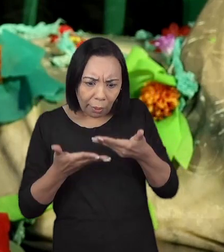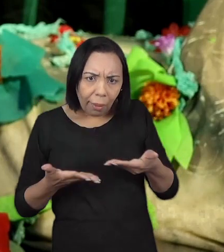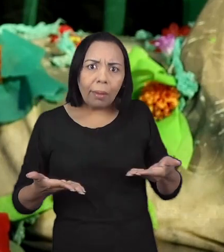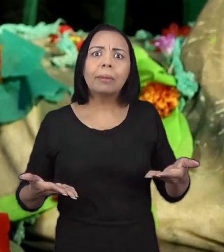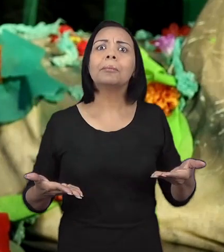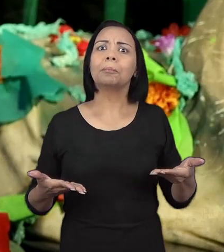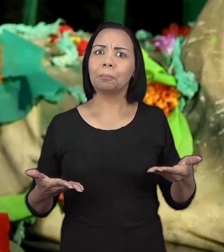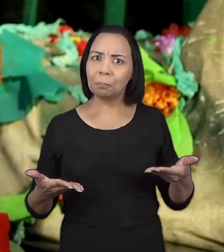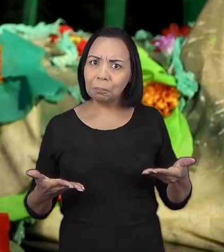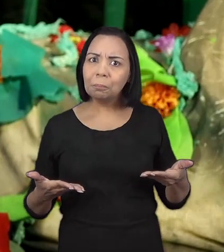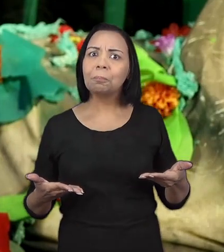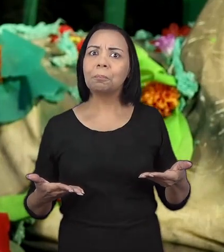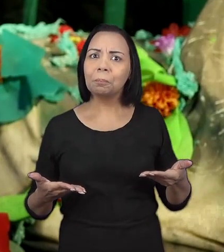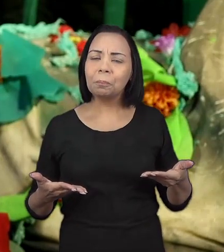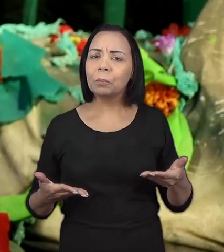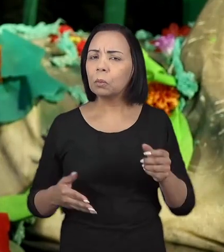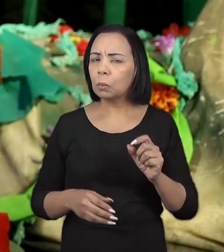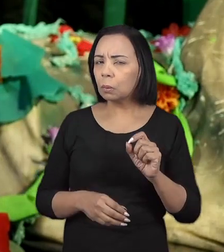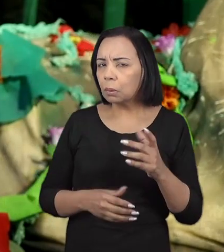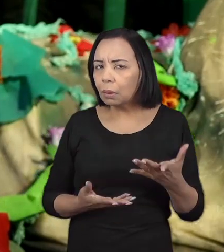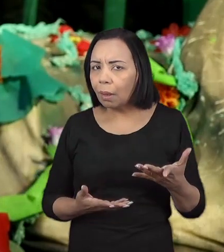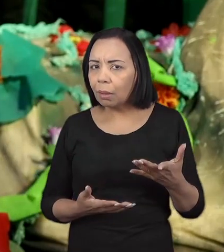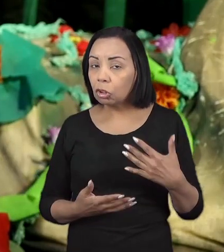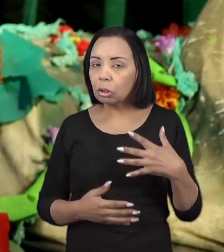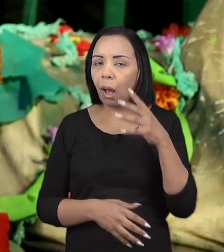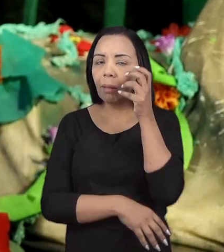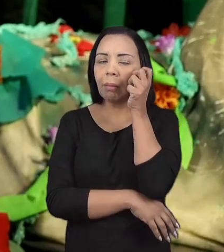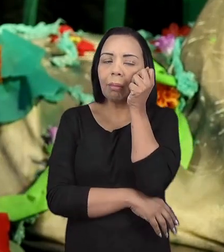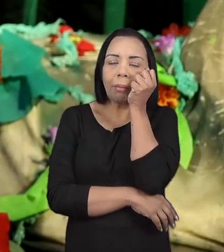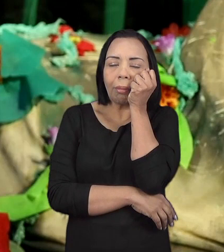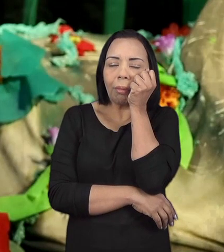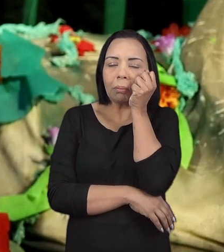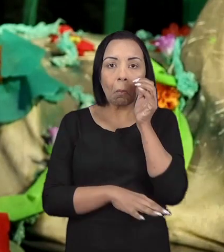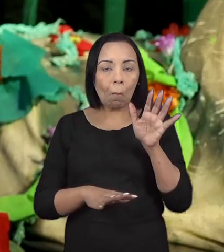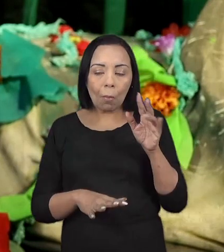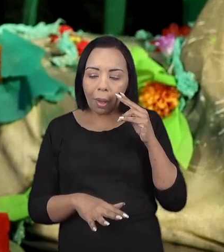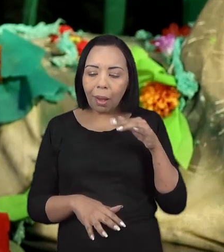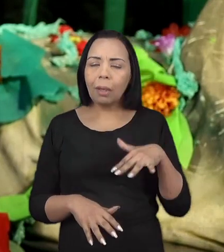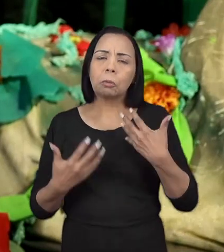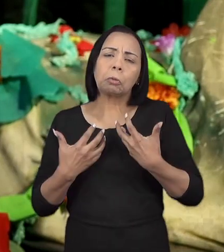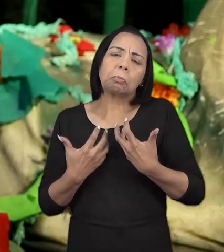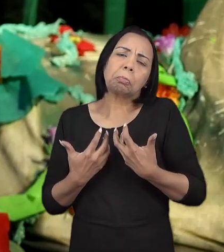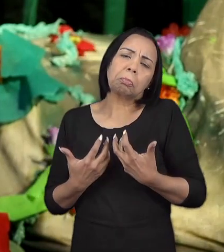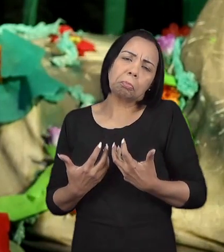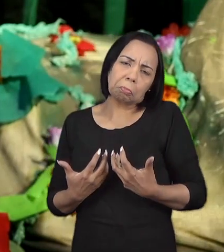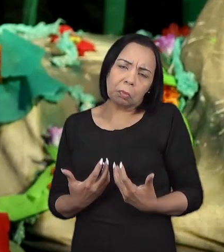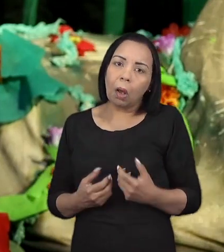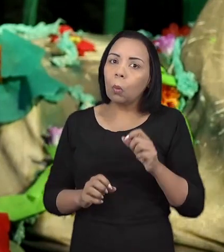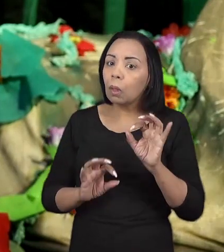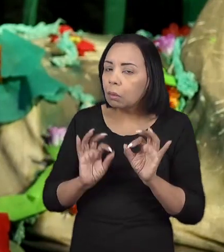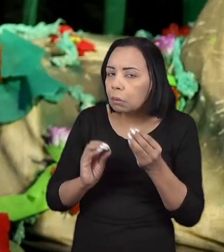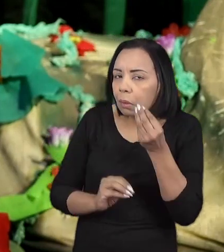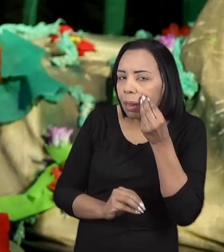moça!" disseram em coro. Como Branca de Neve não acordou, entenderam que ela estava muito